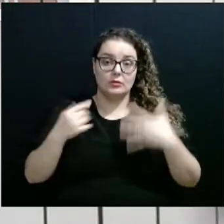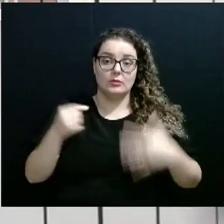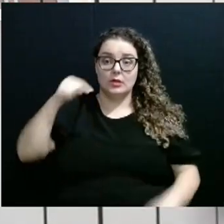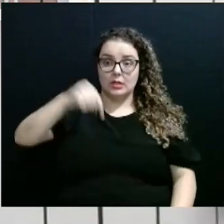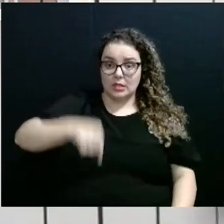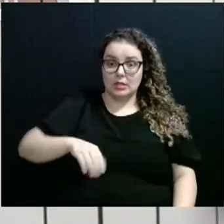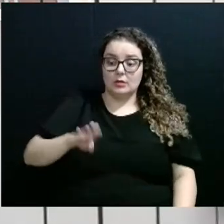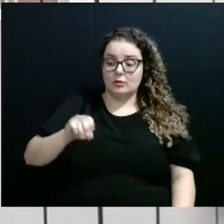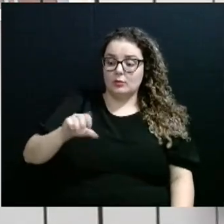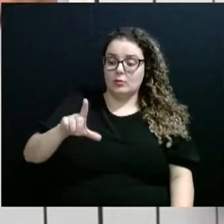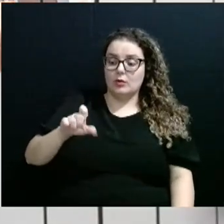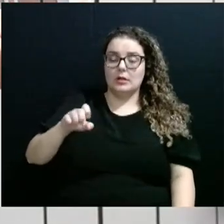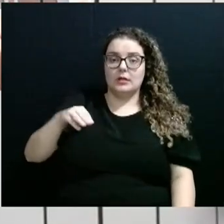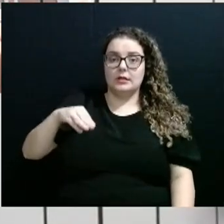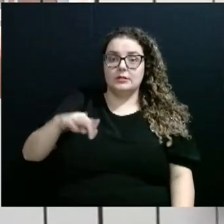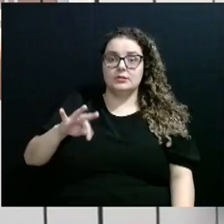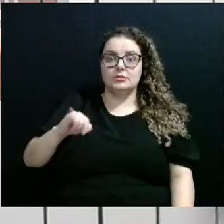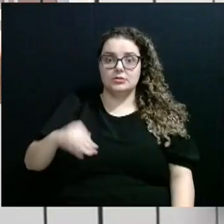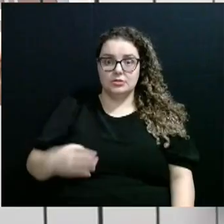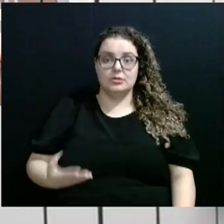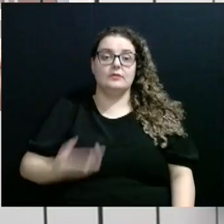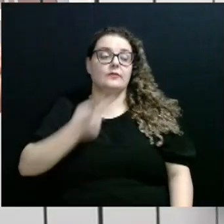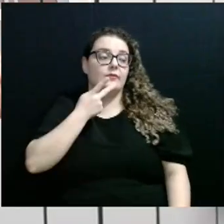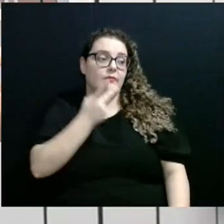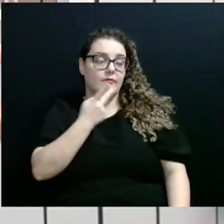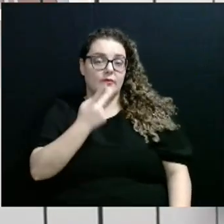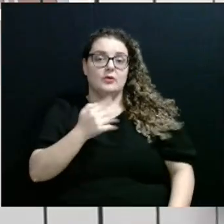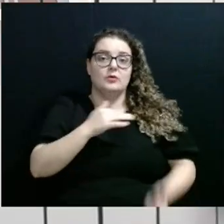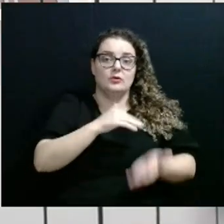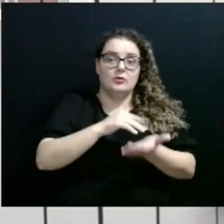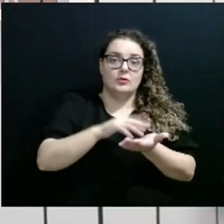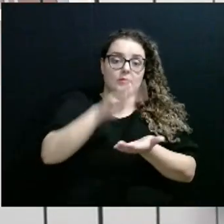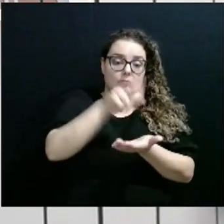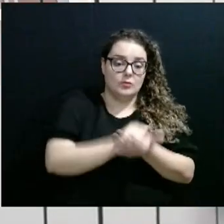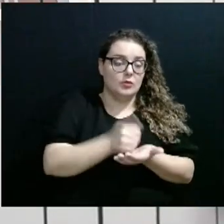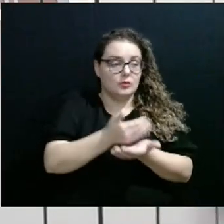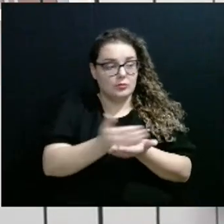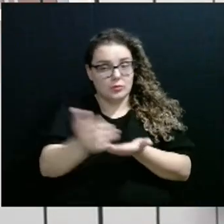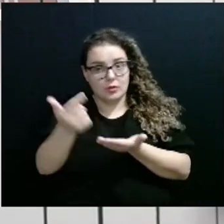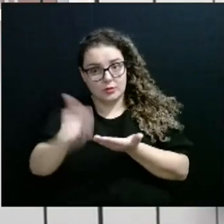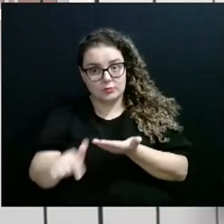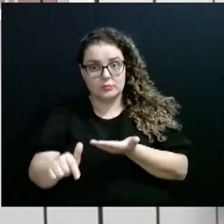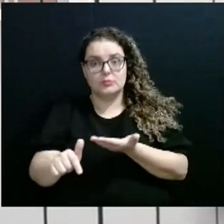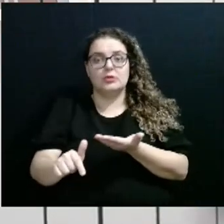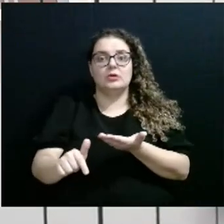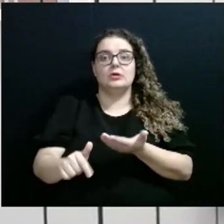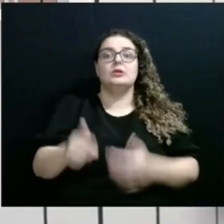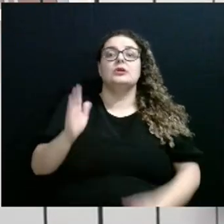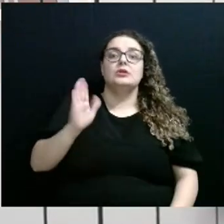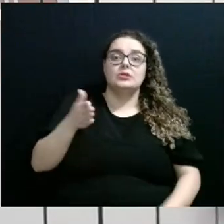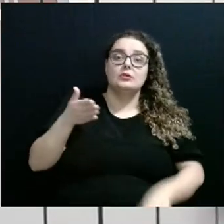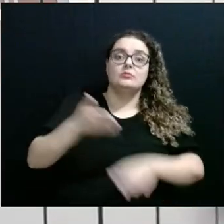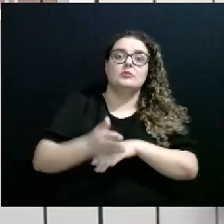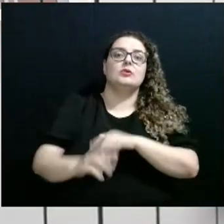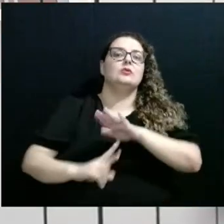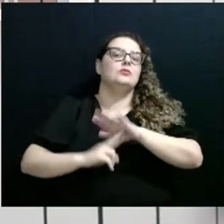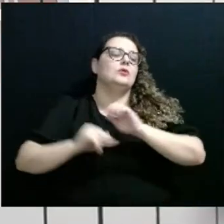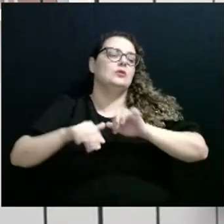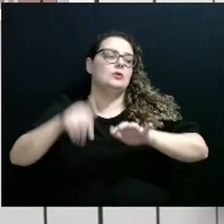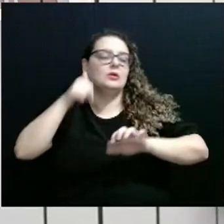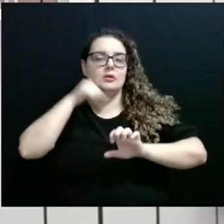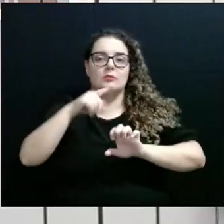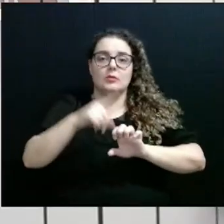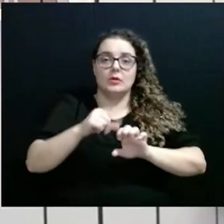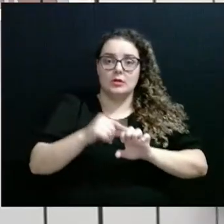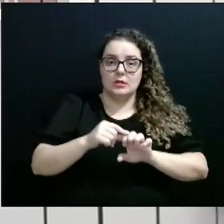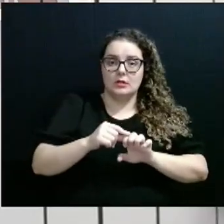secretária falou sobre o recadastramento, né, das empreendedoras que já participam do programa Feira da Mulher Empreendedora. Ele